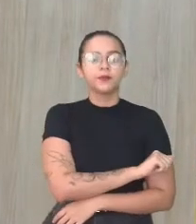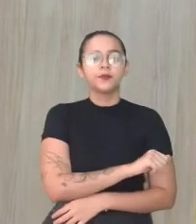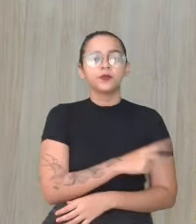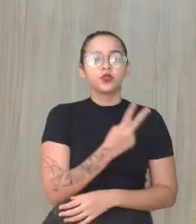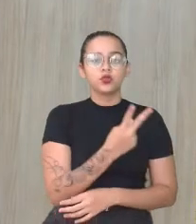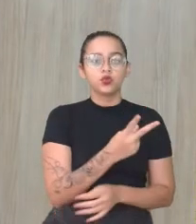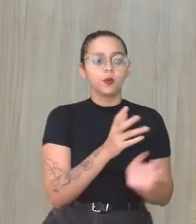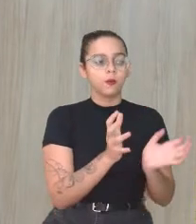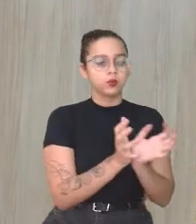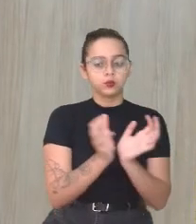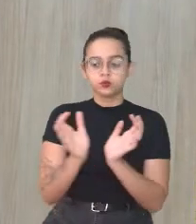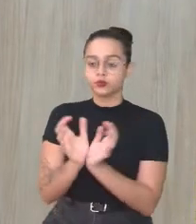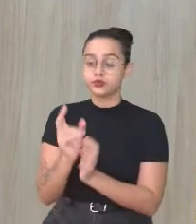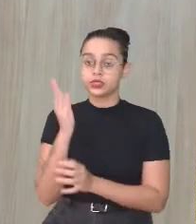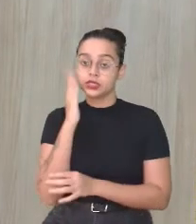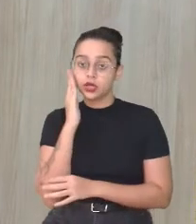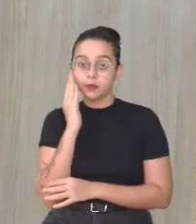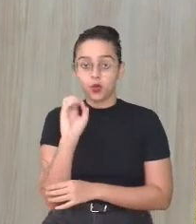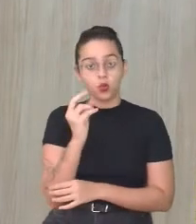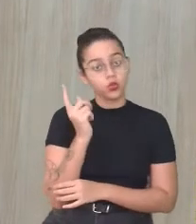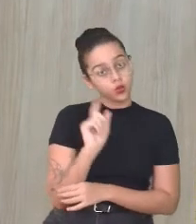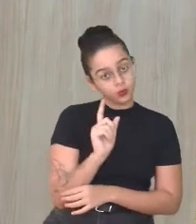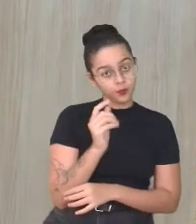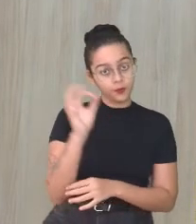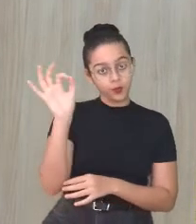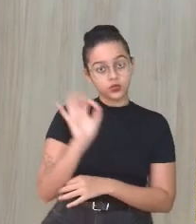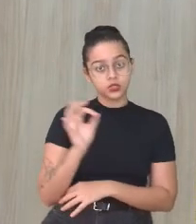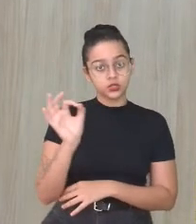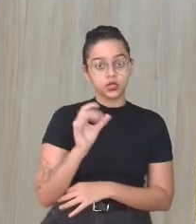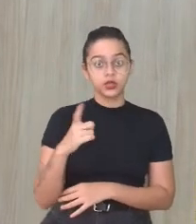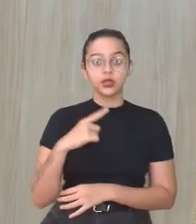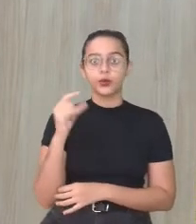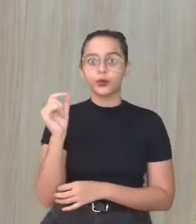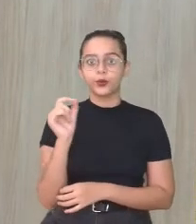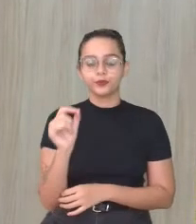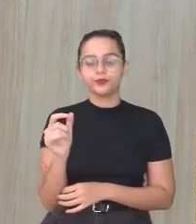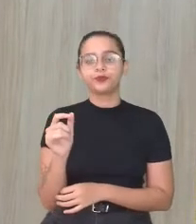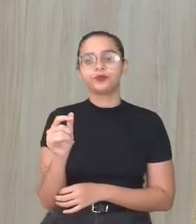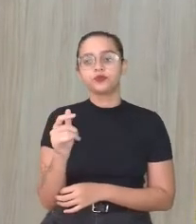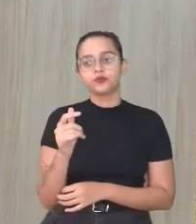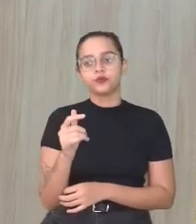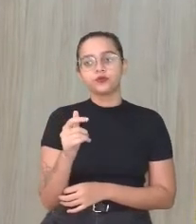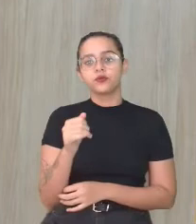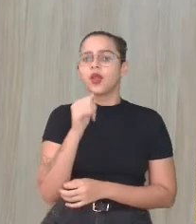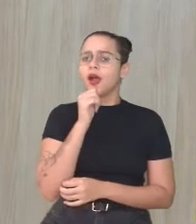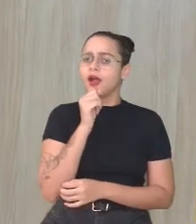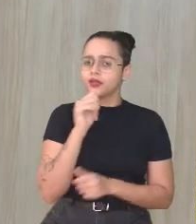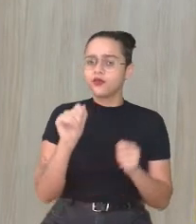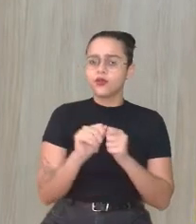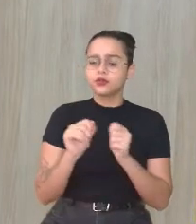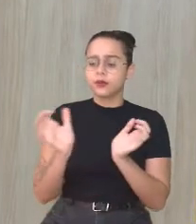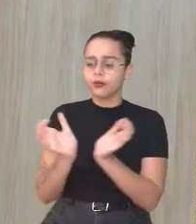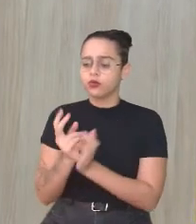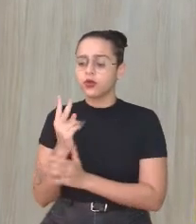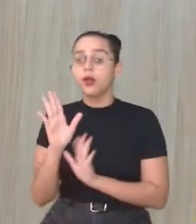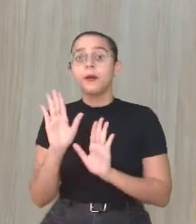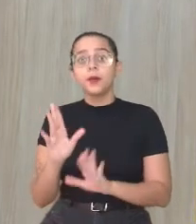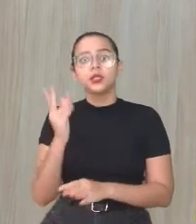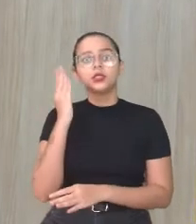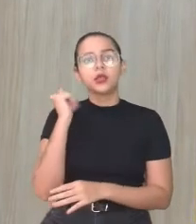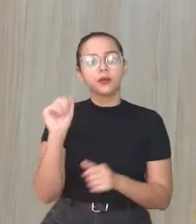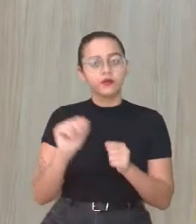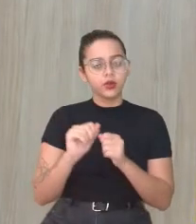com relação a saber ou não porcentagem, né? Tem aquelas pessoas que estão aí ainda fazendo o módulo 2, mas sabem